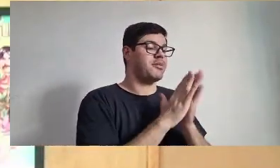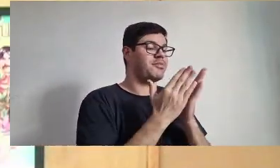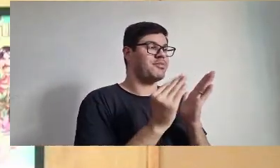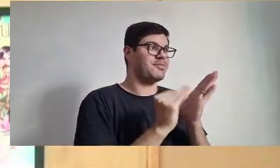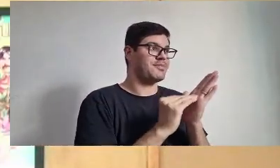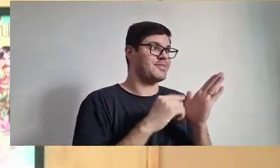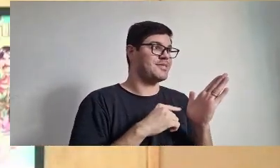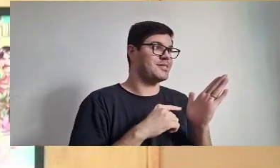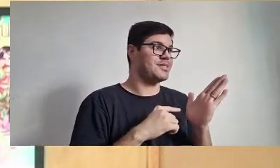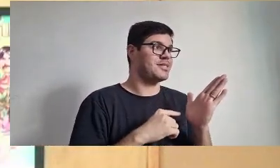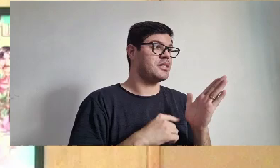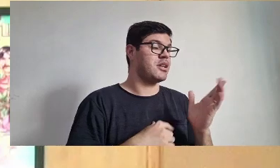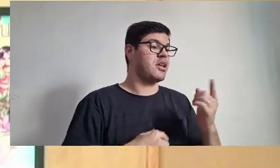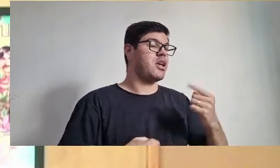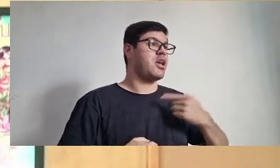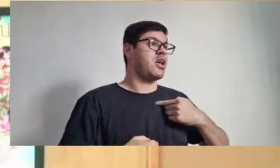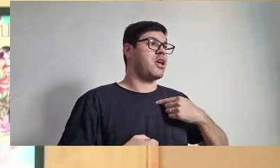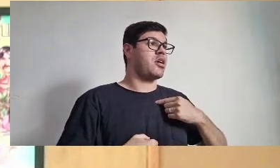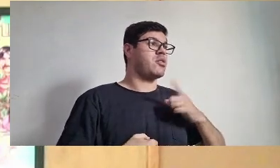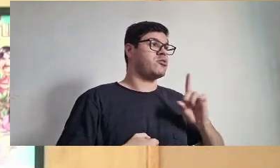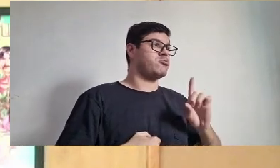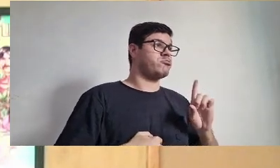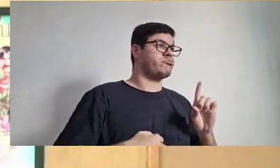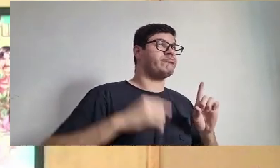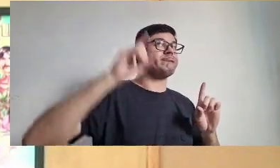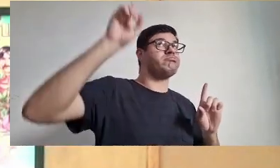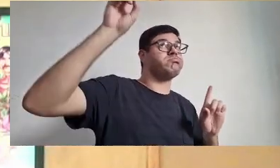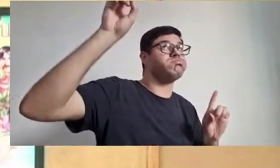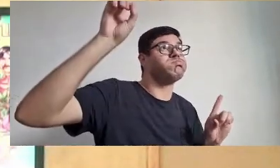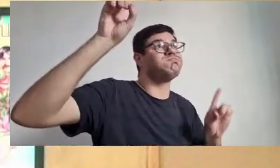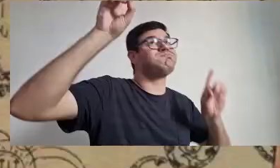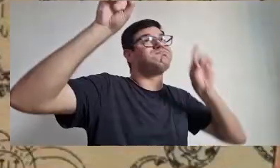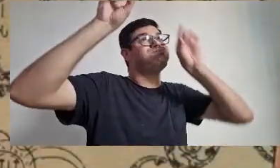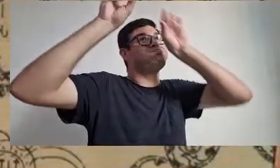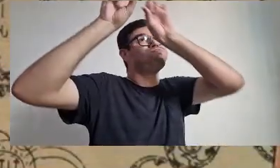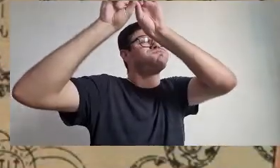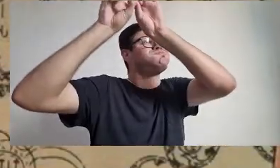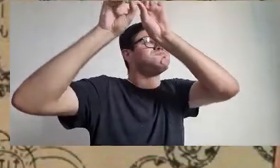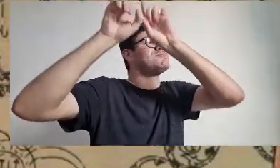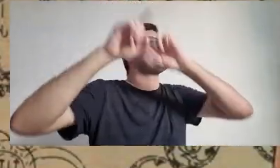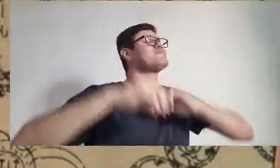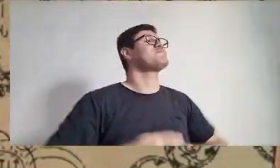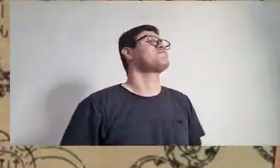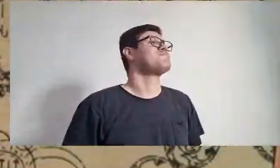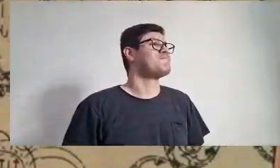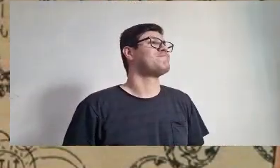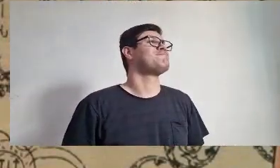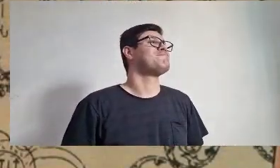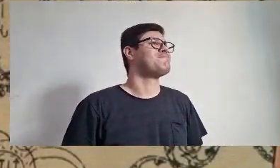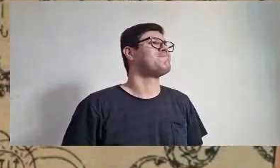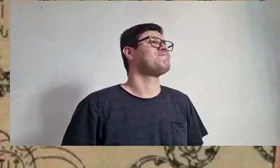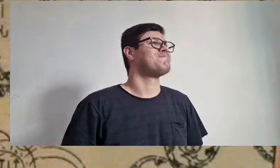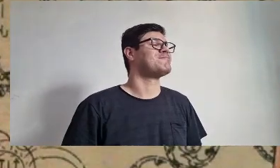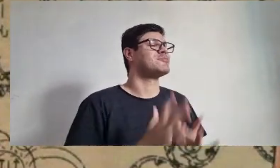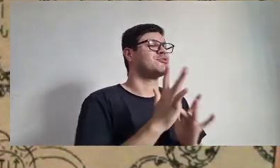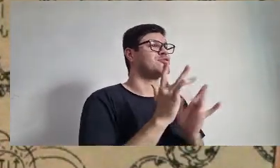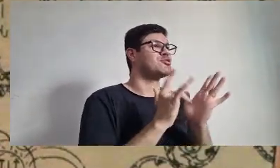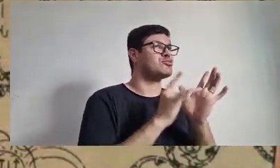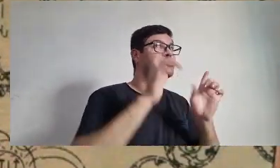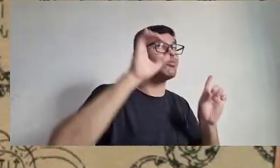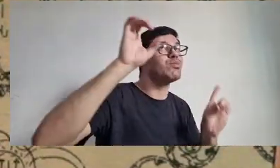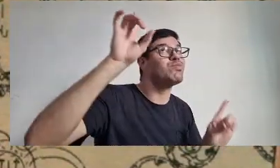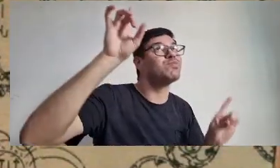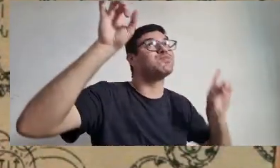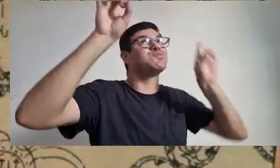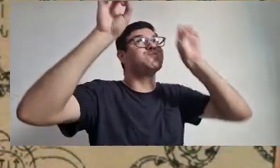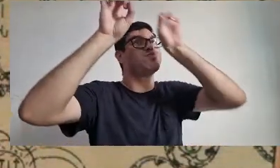vos enviará outro Consolador, que é o Espírito Santo. E Jesus subiu após a ressurreição, daí